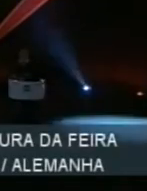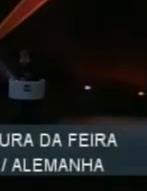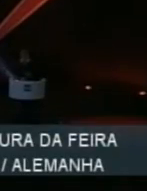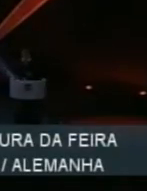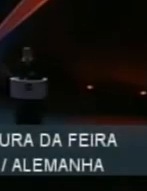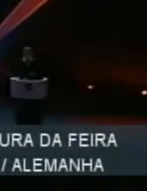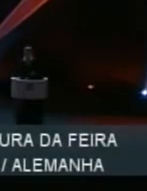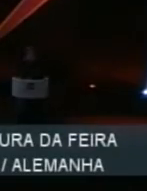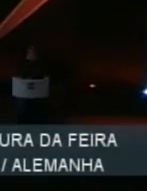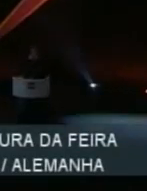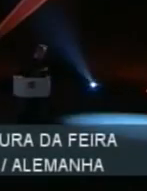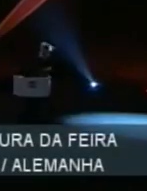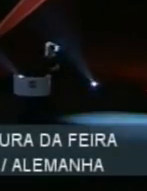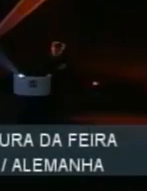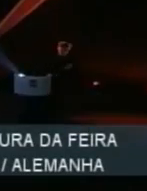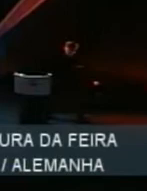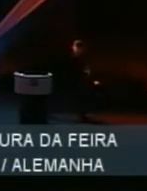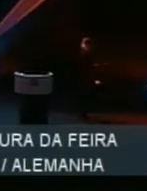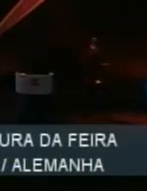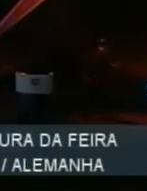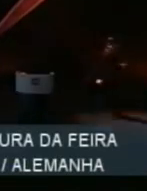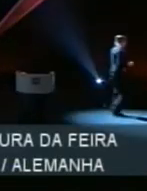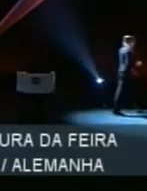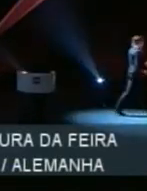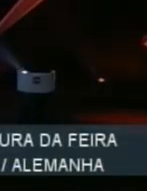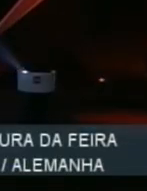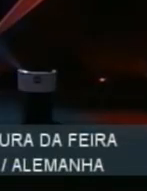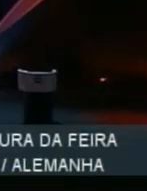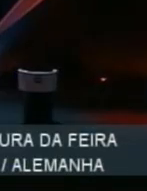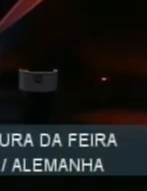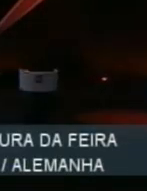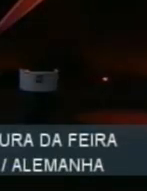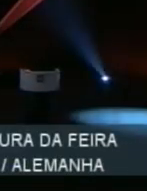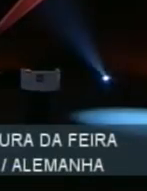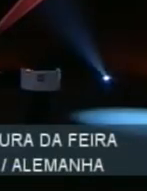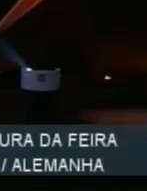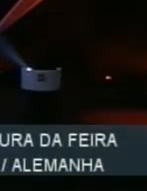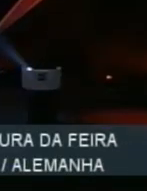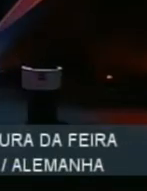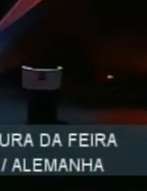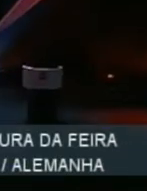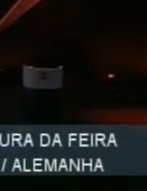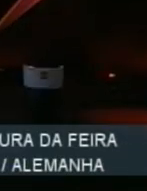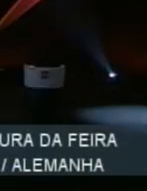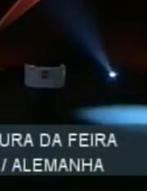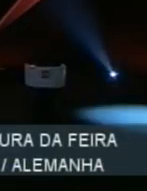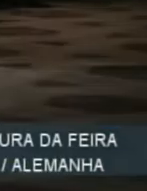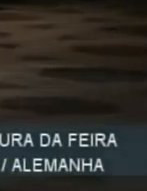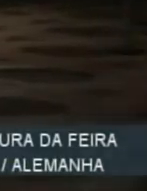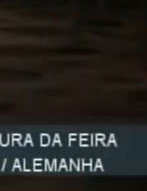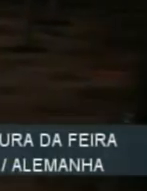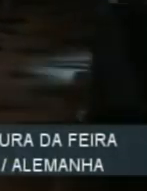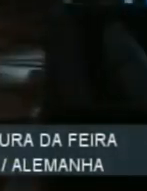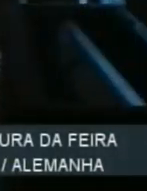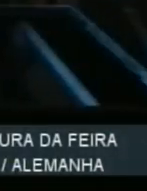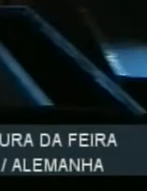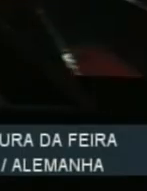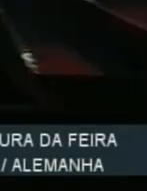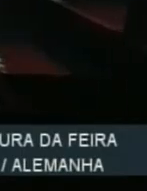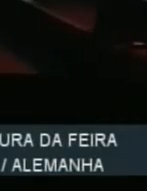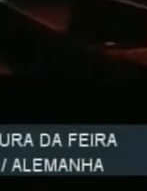Please welcome senhoras e senhores, tem a palavra agora a chanceler da República Federal da Alemanha, doutora Angela